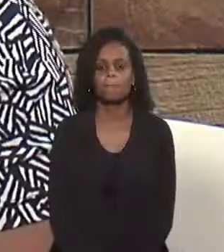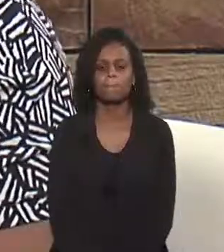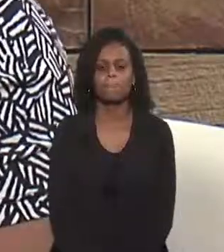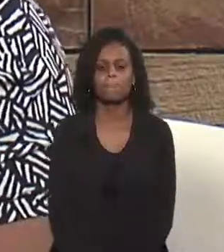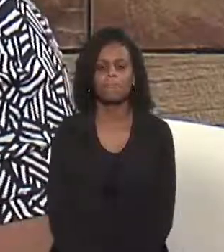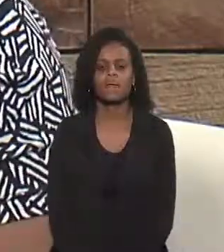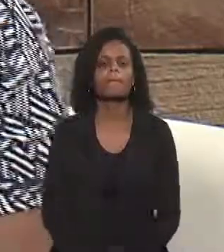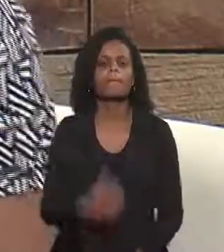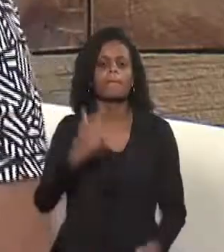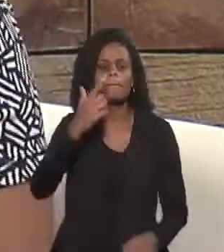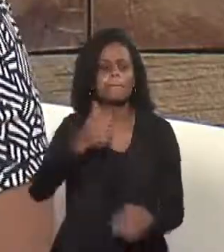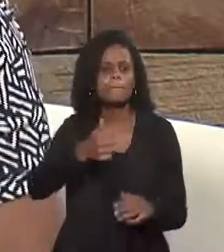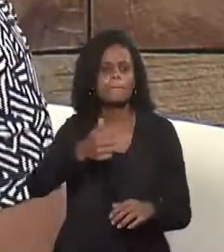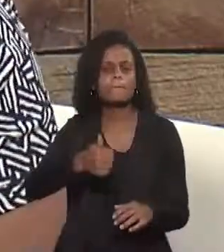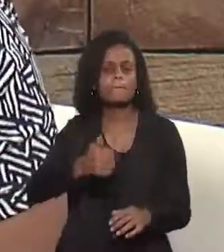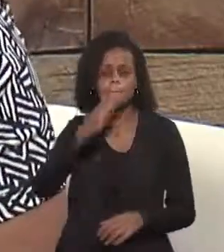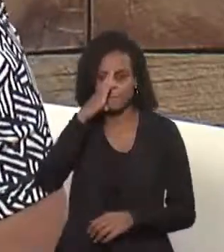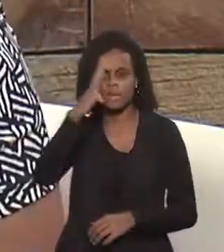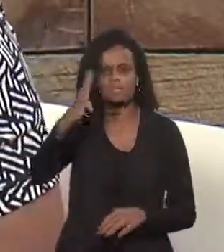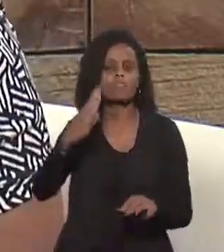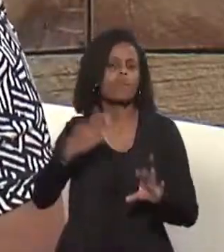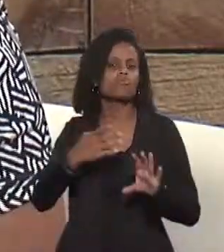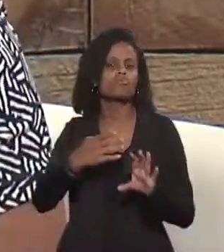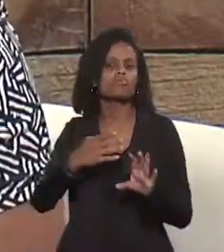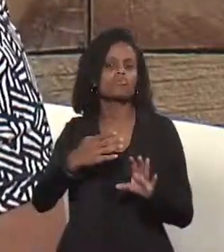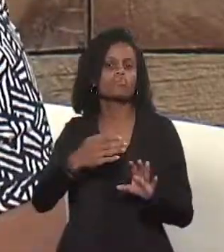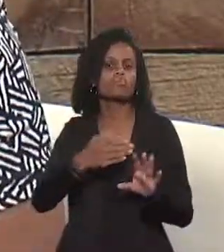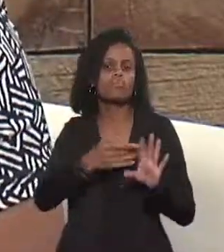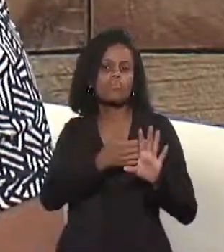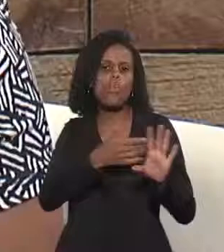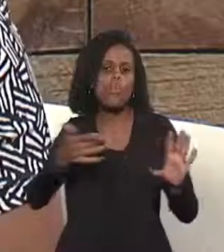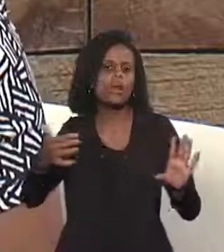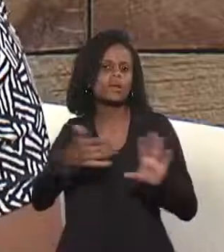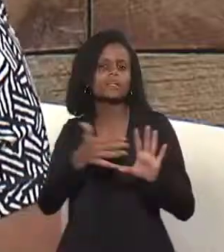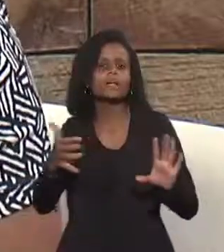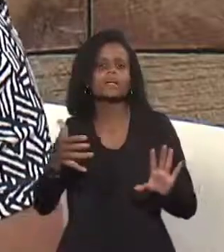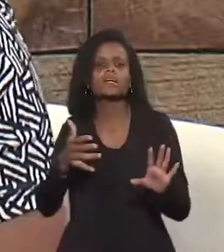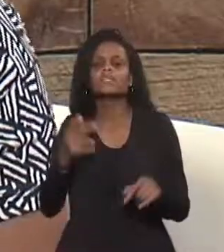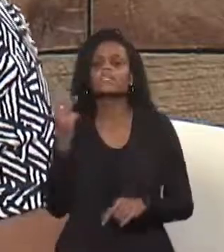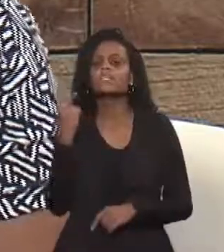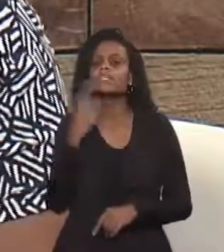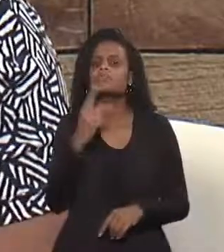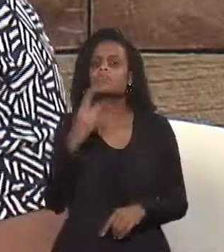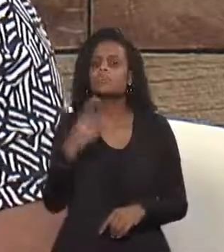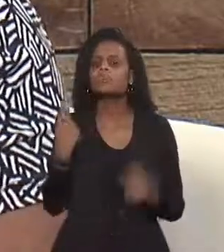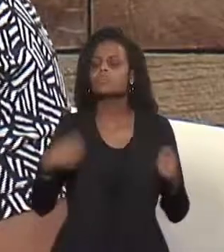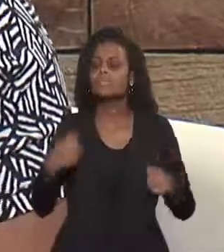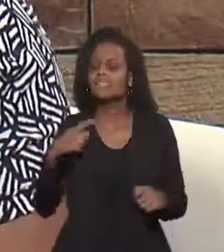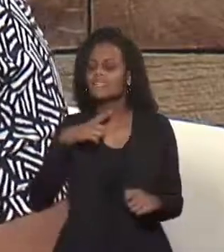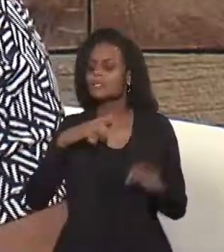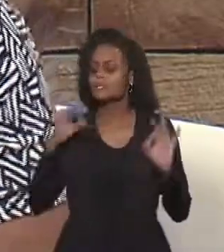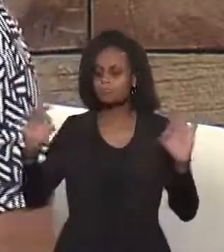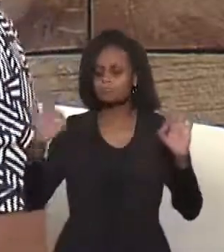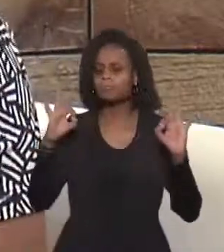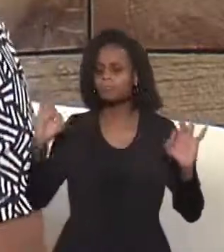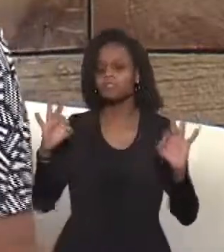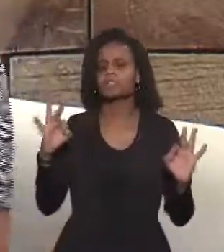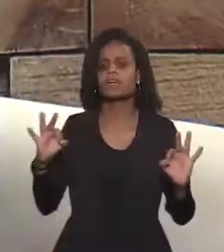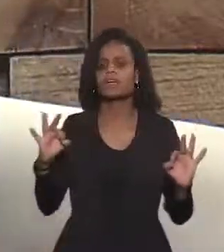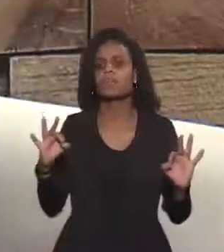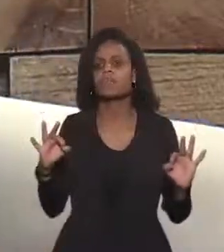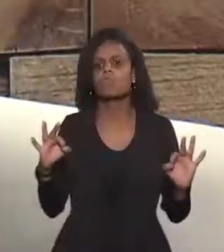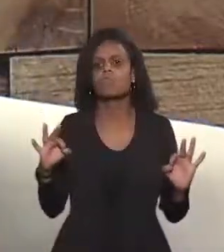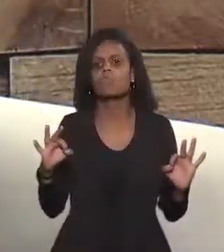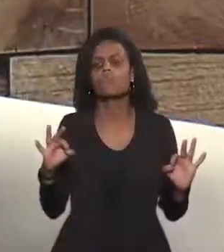equipe, qual a principal qualidade devem ter essas pessoas, né? O que elas precisam ter de